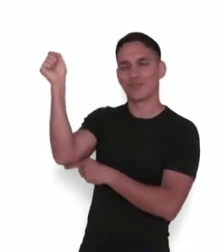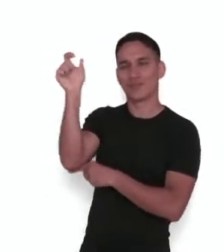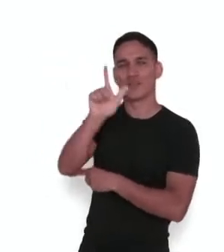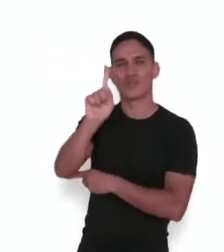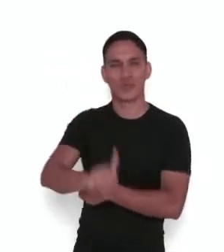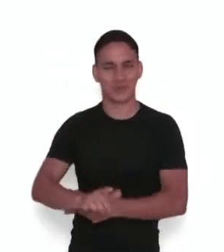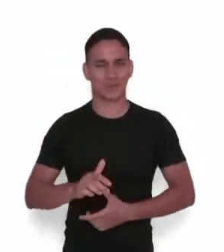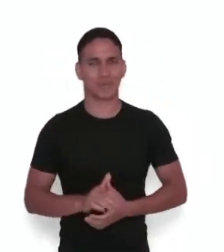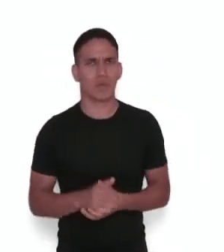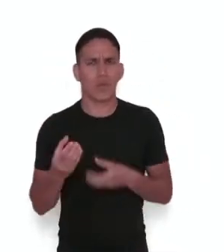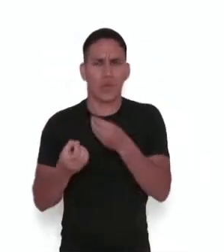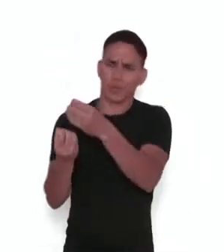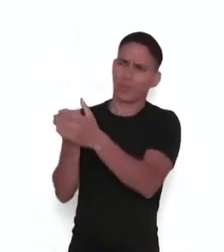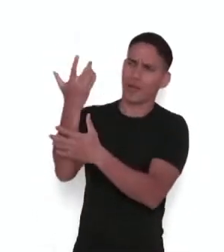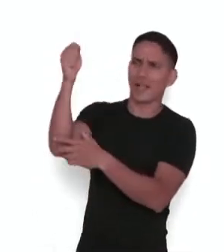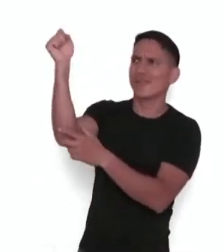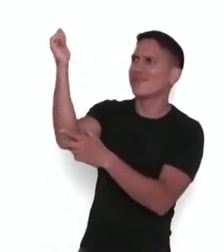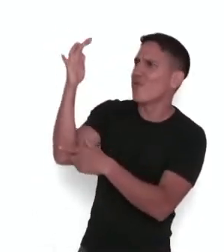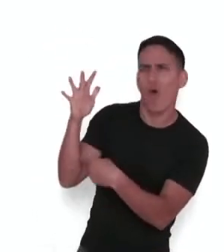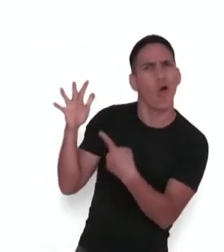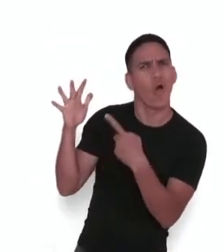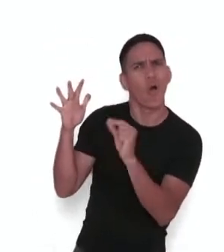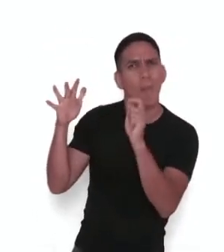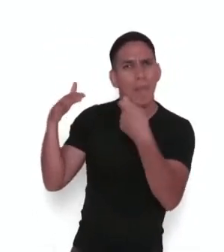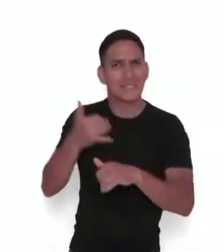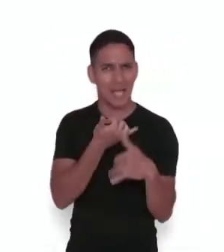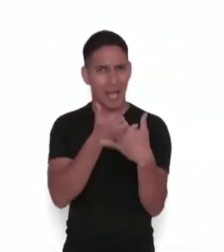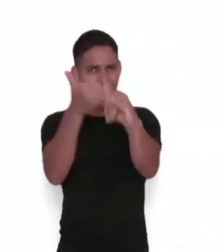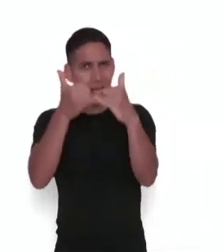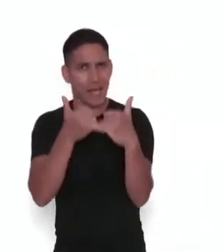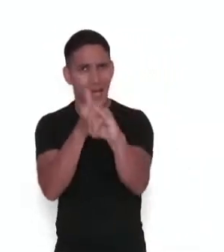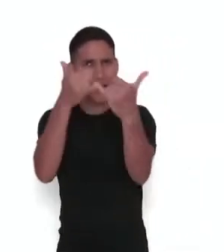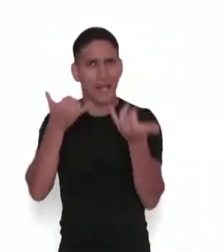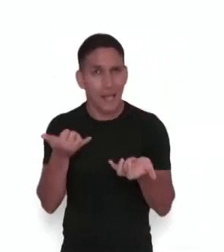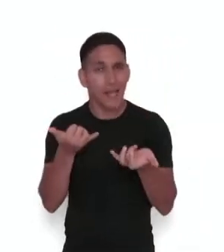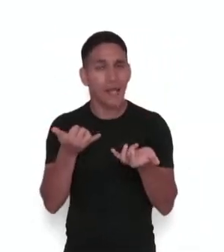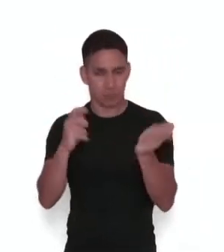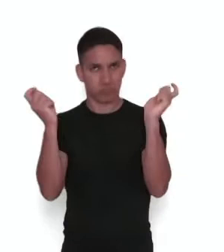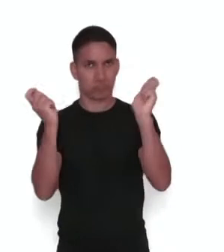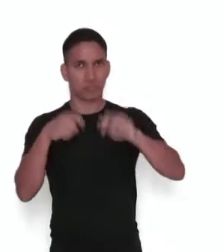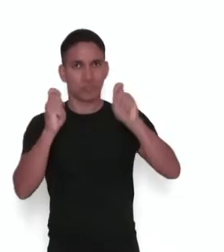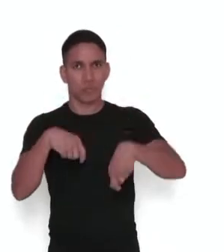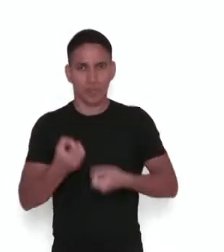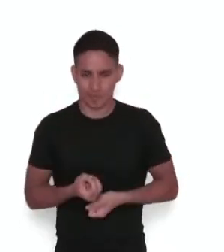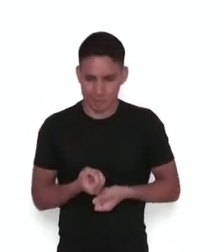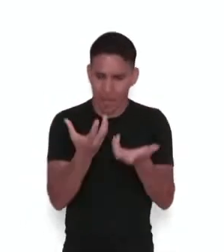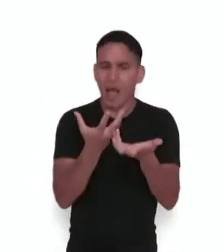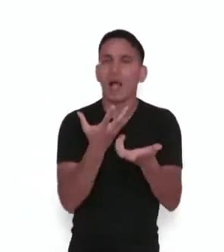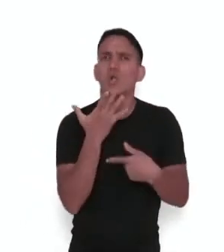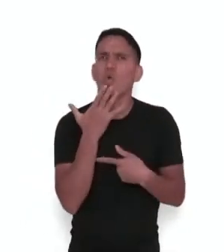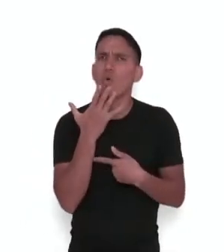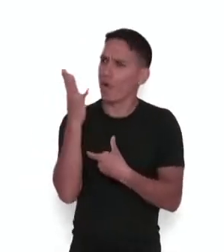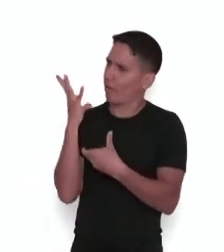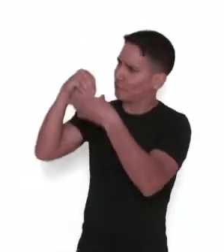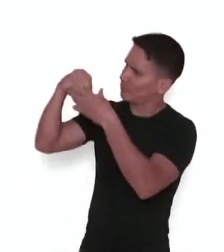podemos criar luzes? Precisamos de eletricidade? Podemos dar cor à